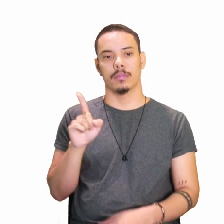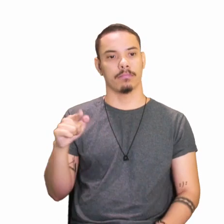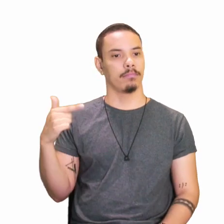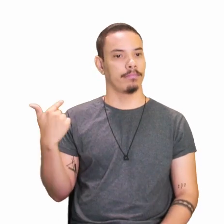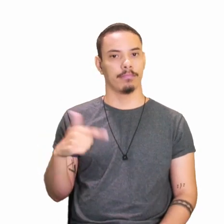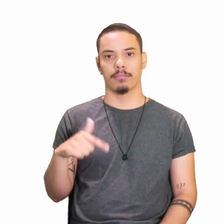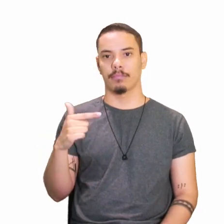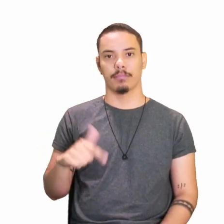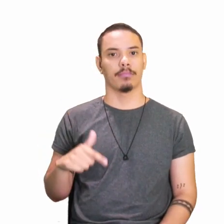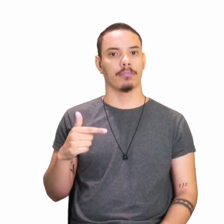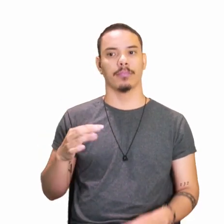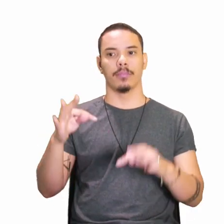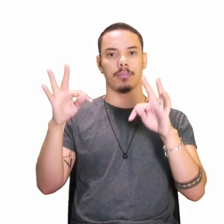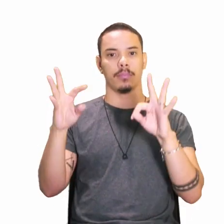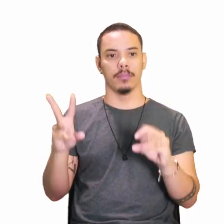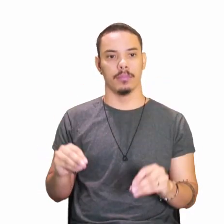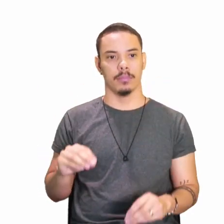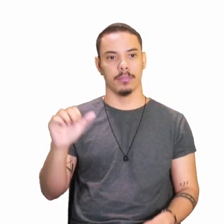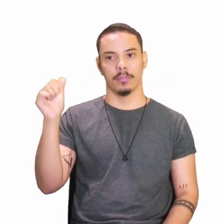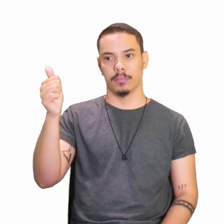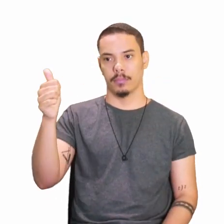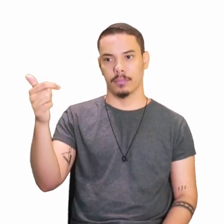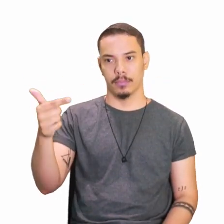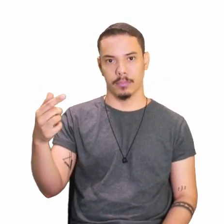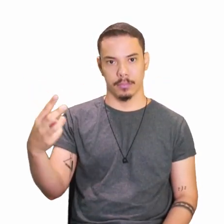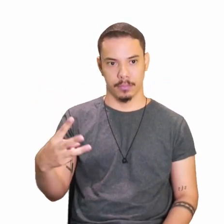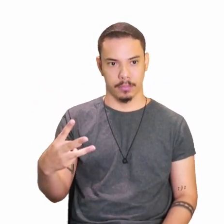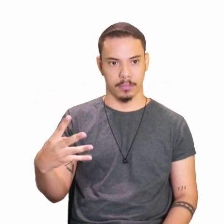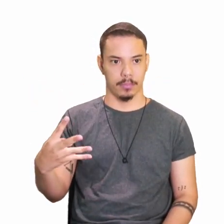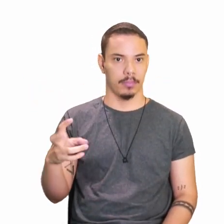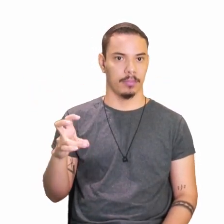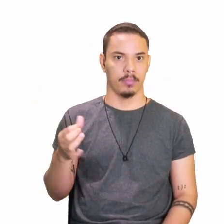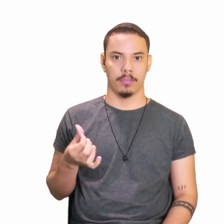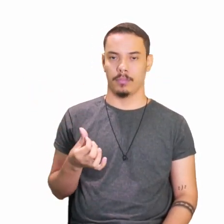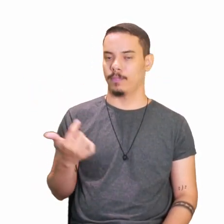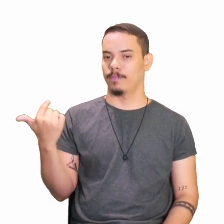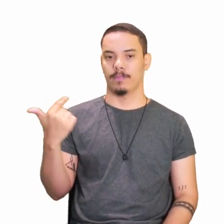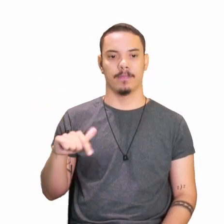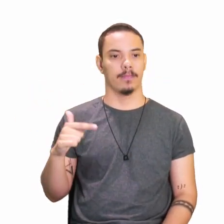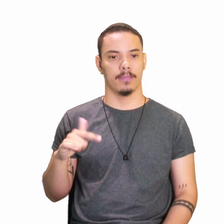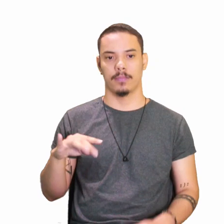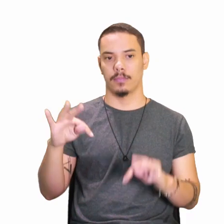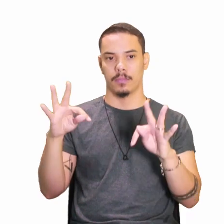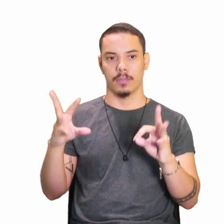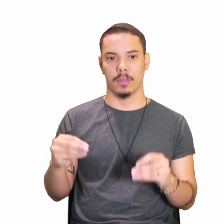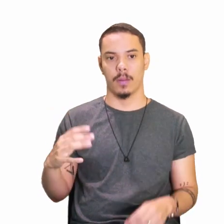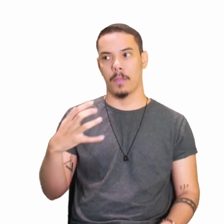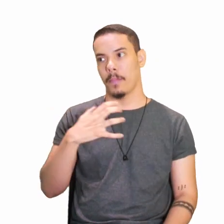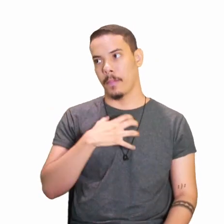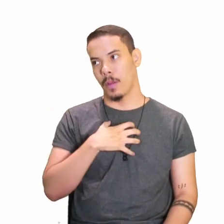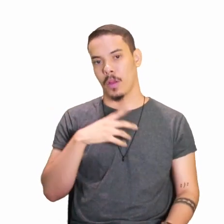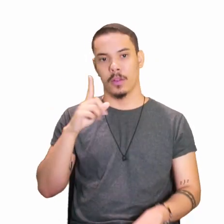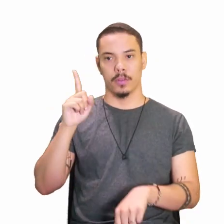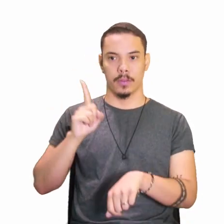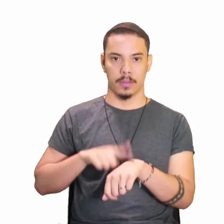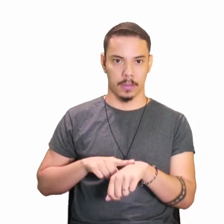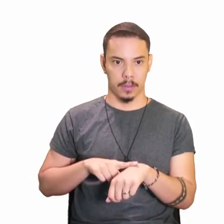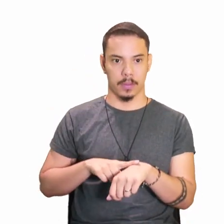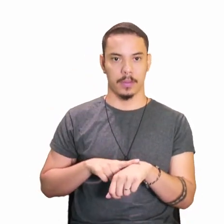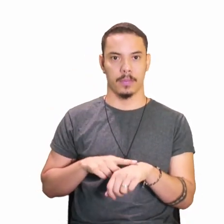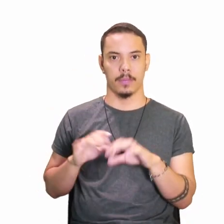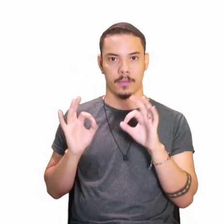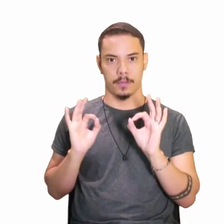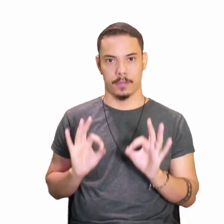vai ser conjugado em algum modo alguma pessoa ou que o modo tempo tá certo